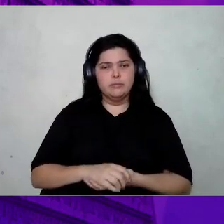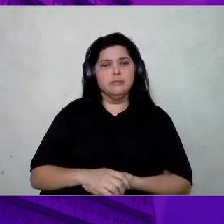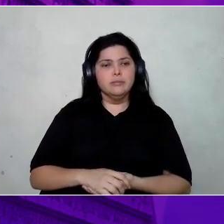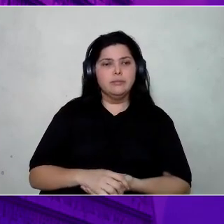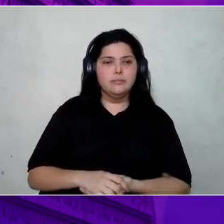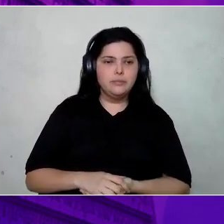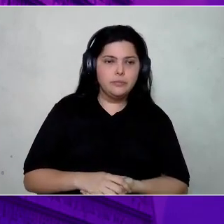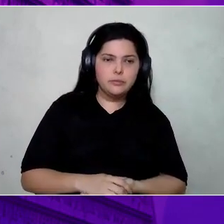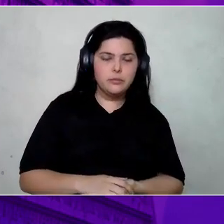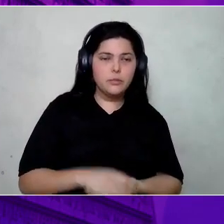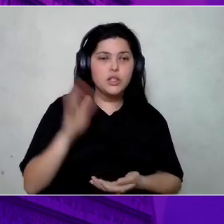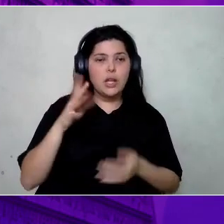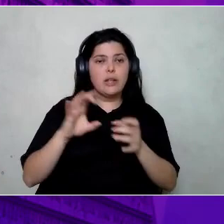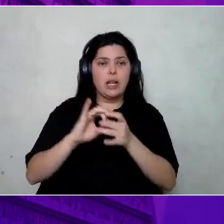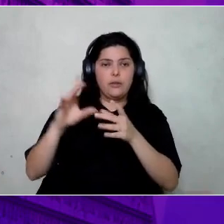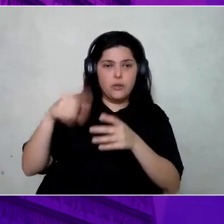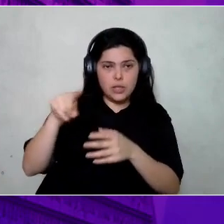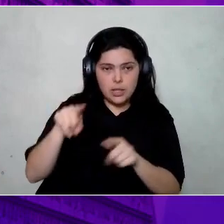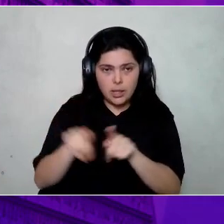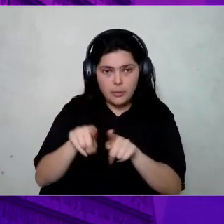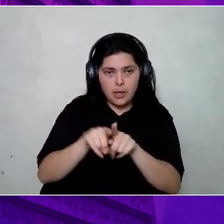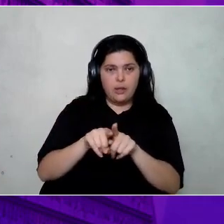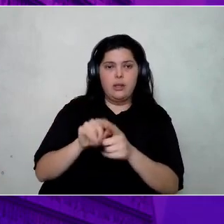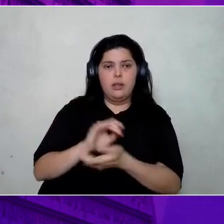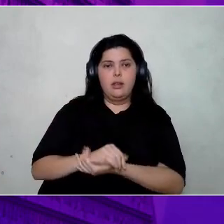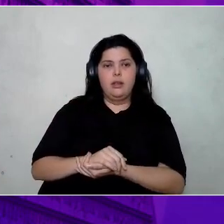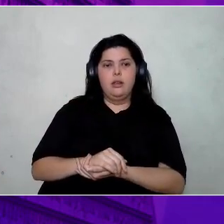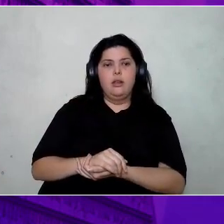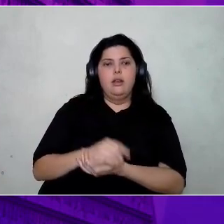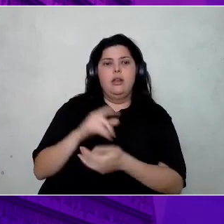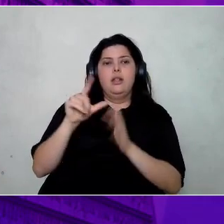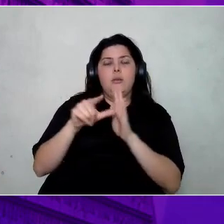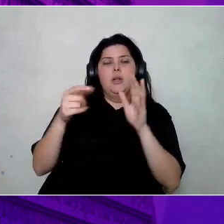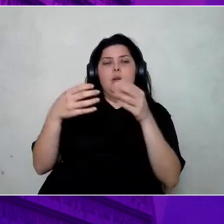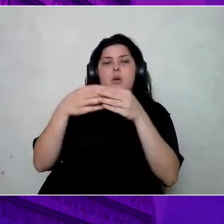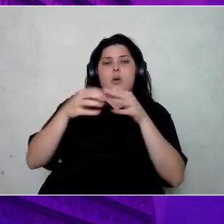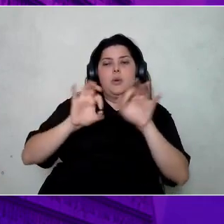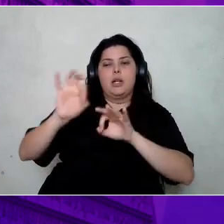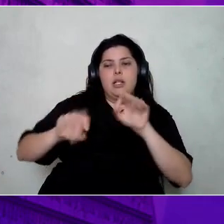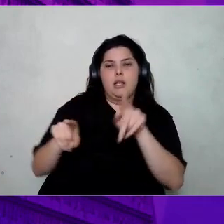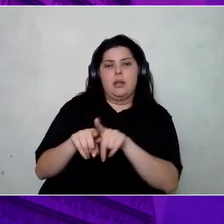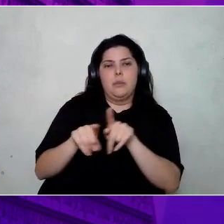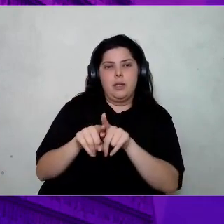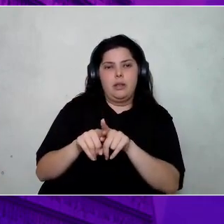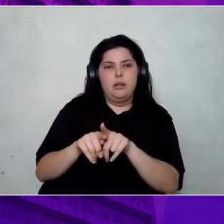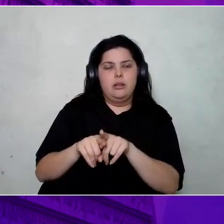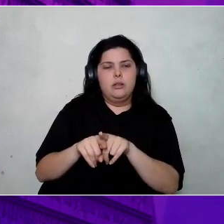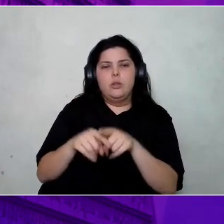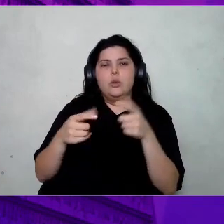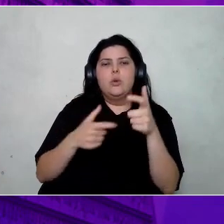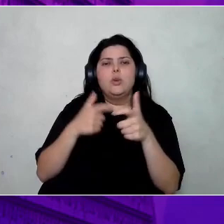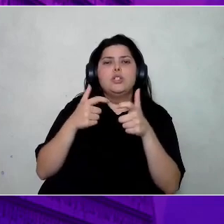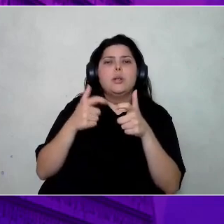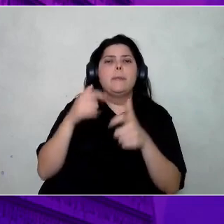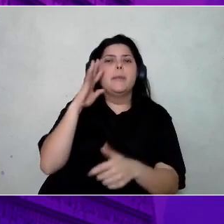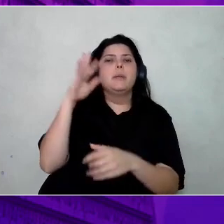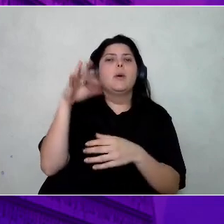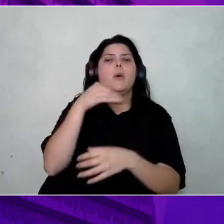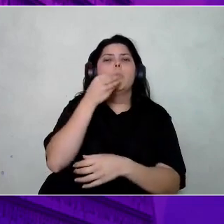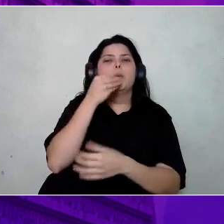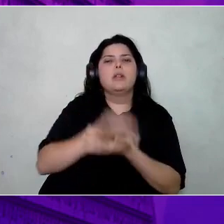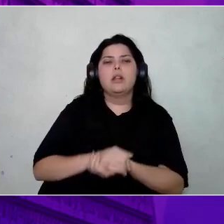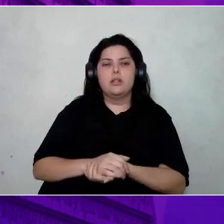para vocês. Tá? Aqui tem. Depois eu posso também categorizar, pô, onde que estão as principais oportunidades, né? E eu